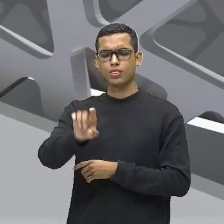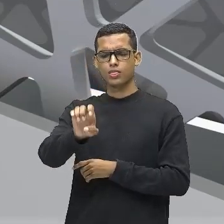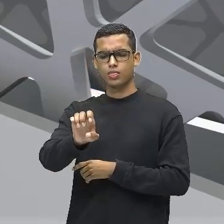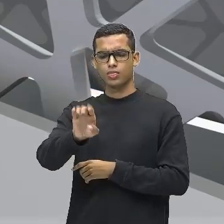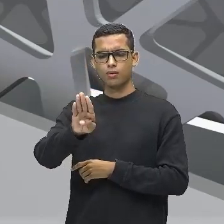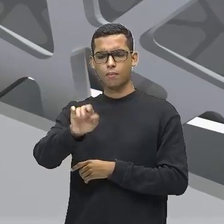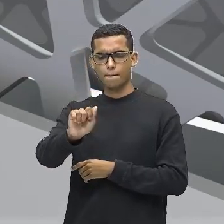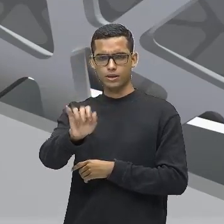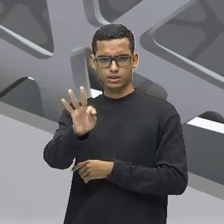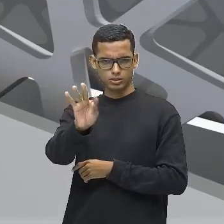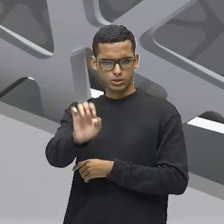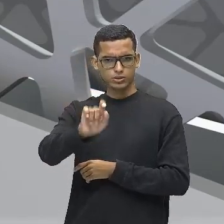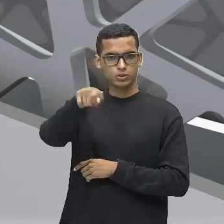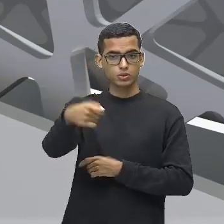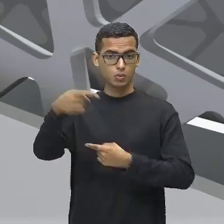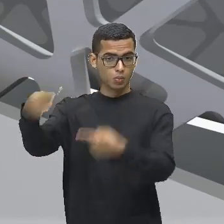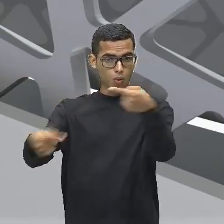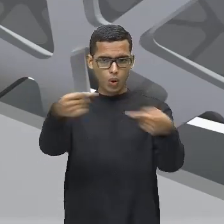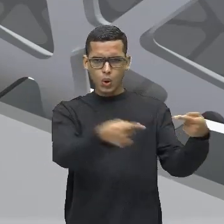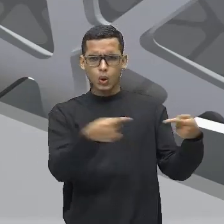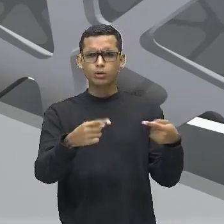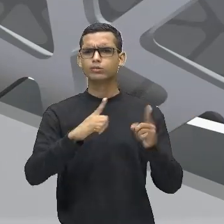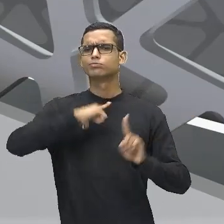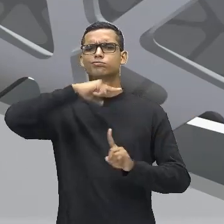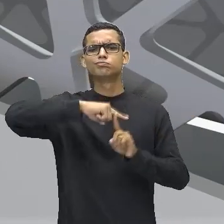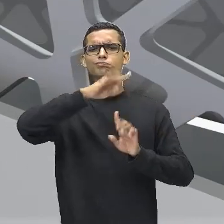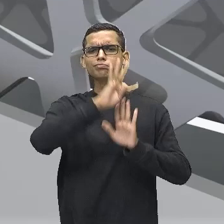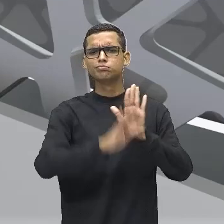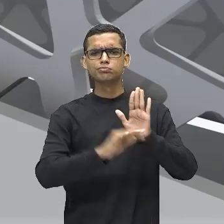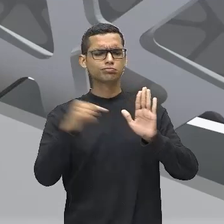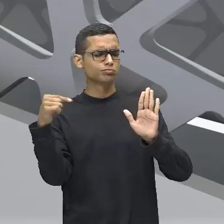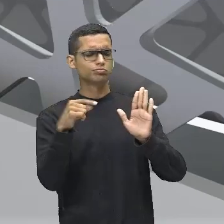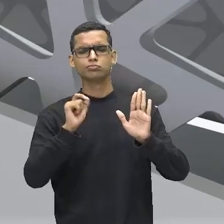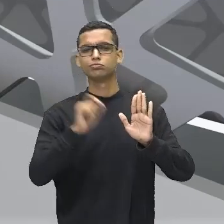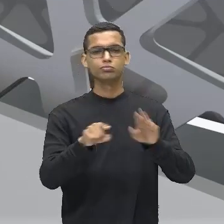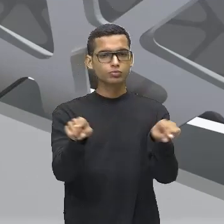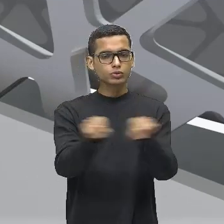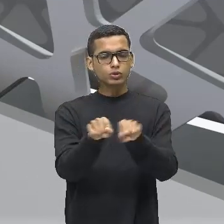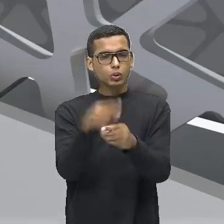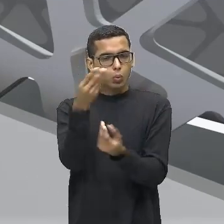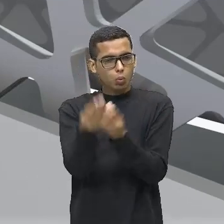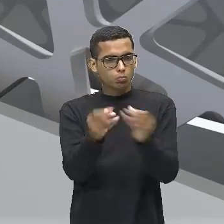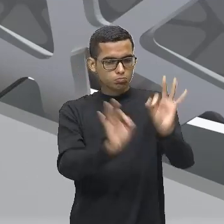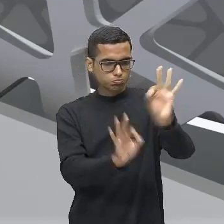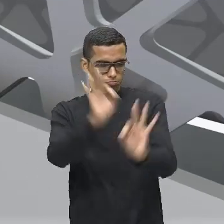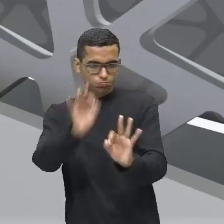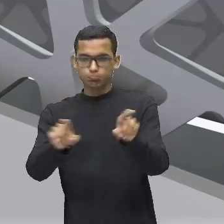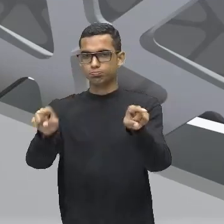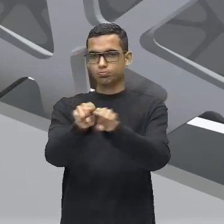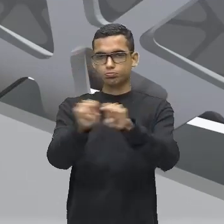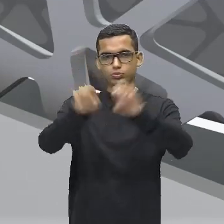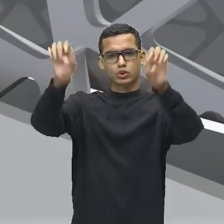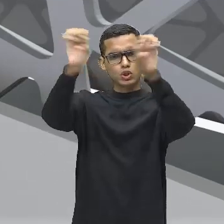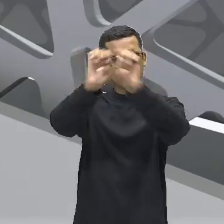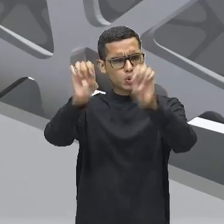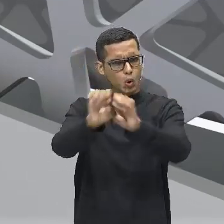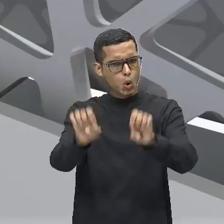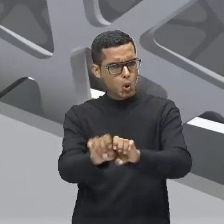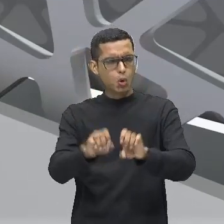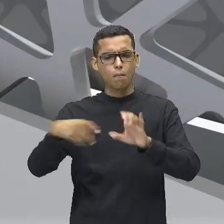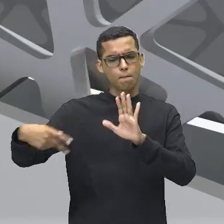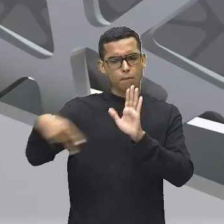o debate, que tipo de texto é esse, as formas como ele se organiza, como ele é estruturado e,